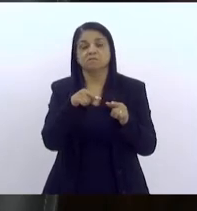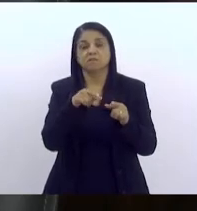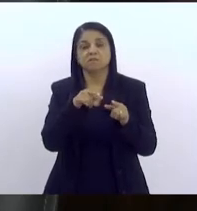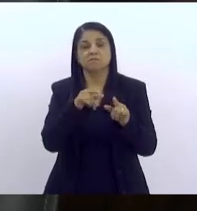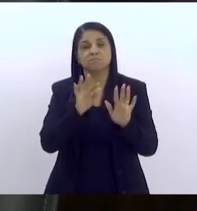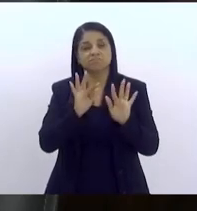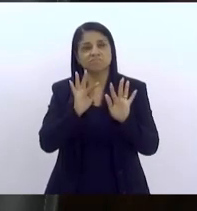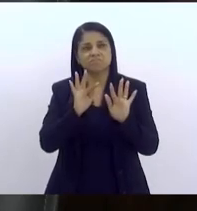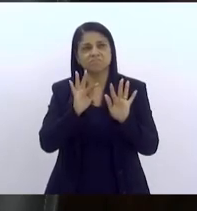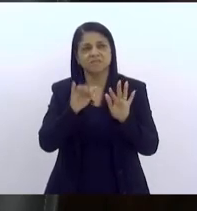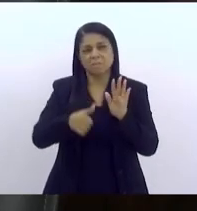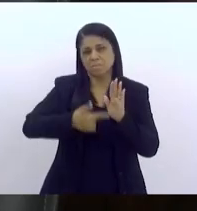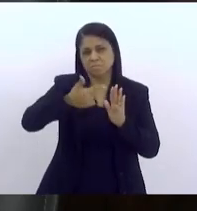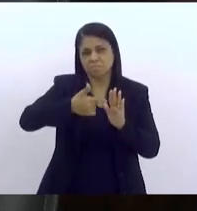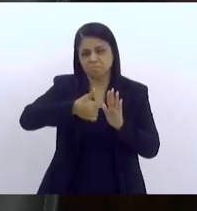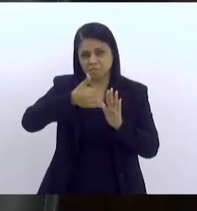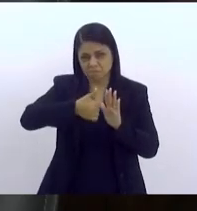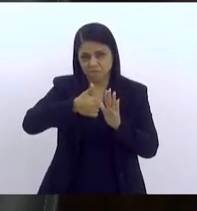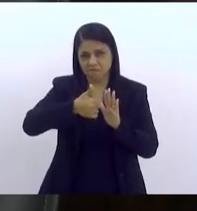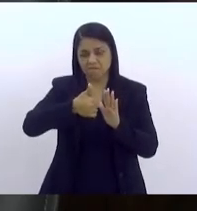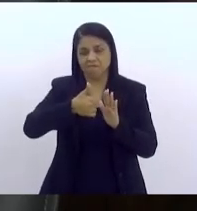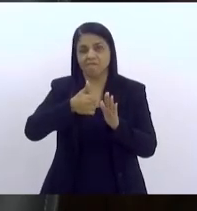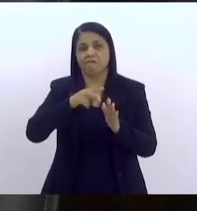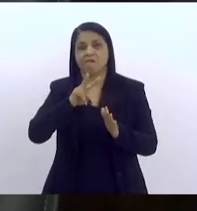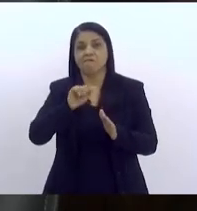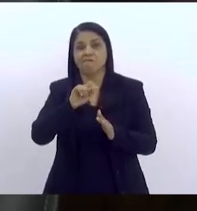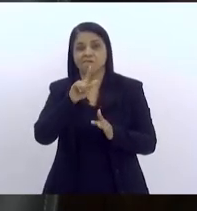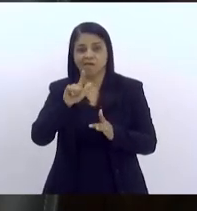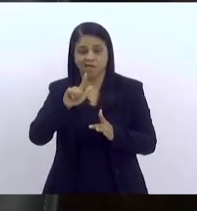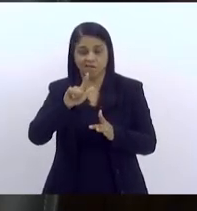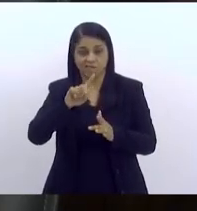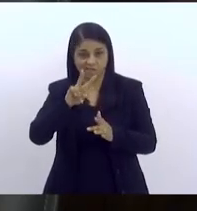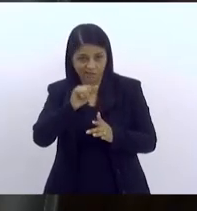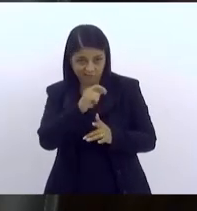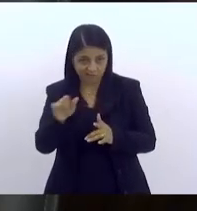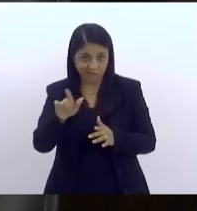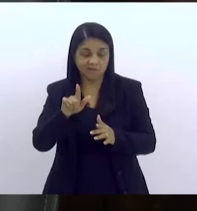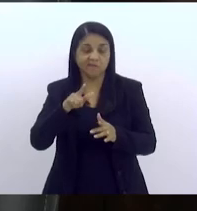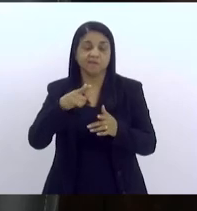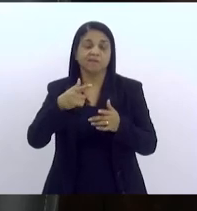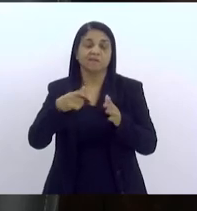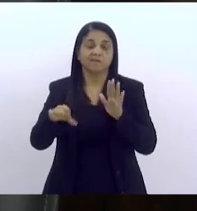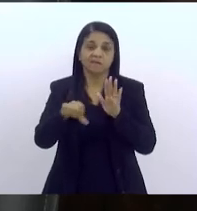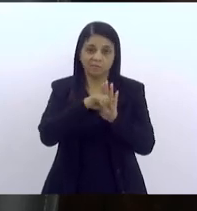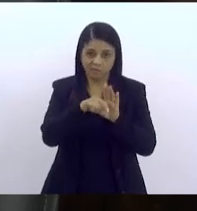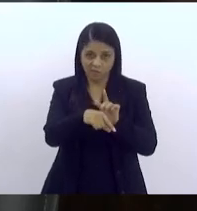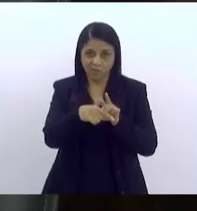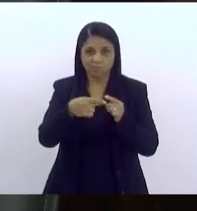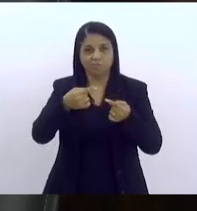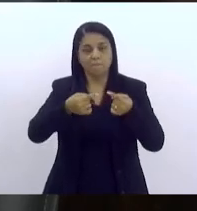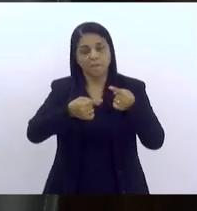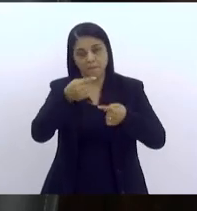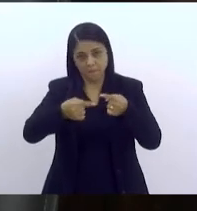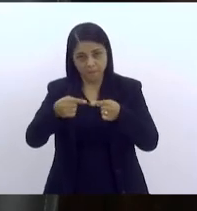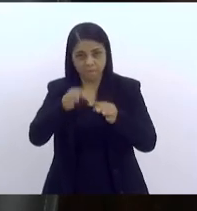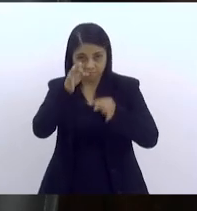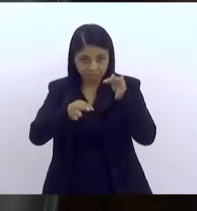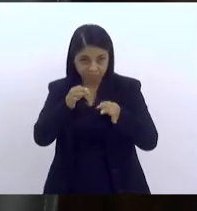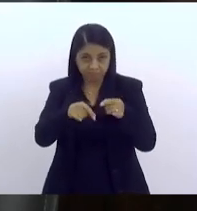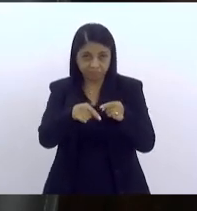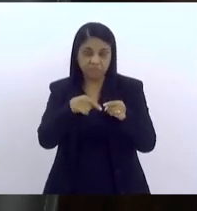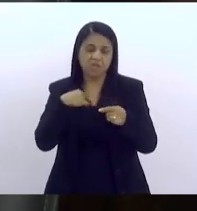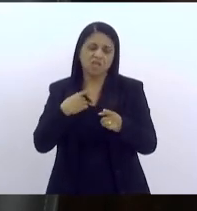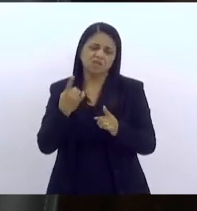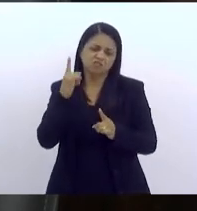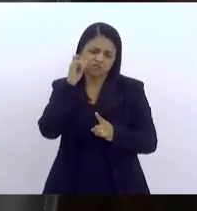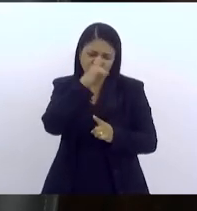na primeira na primeira vara criminal para terminar é impossível dissociar a violência esse